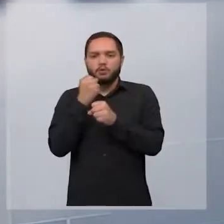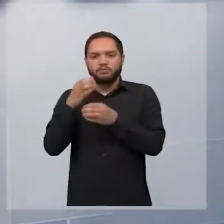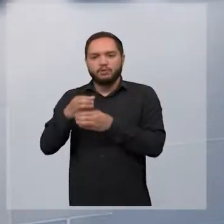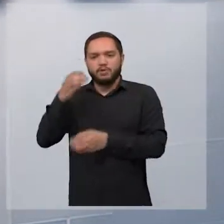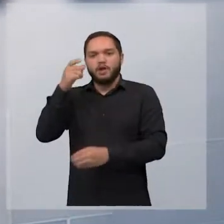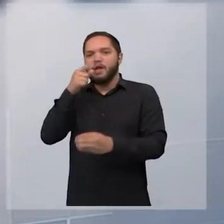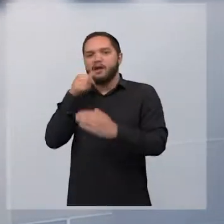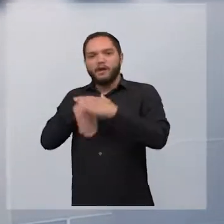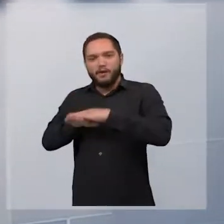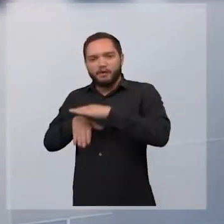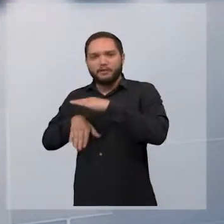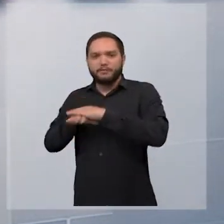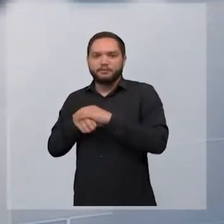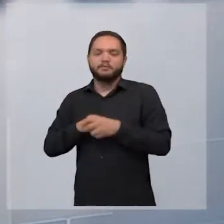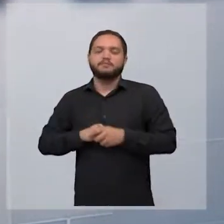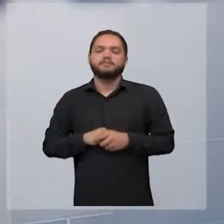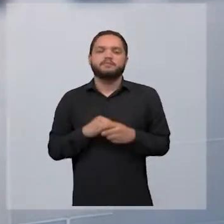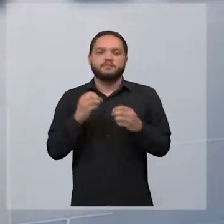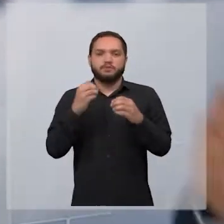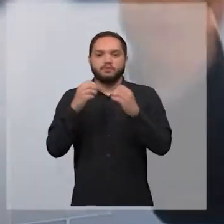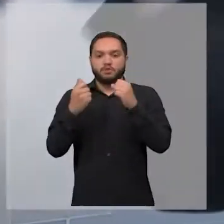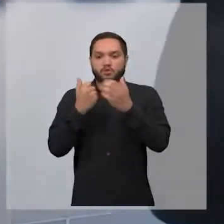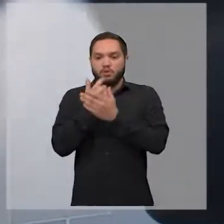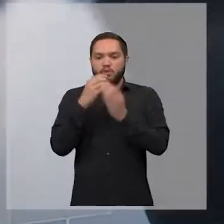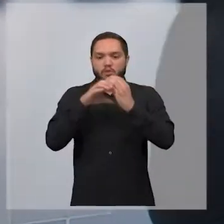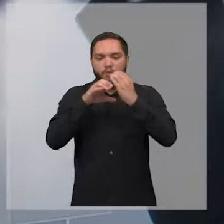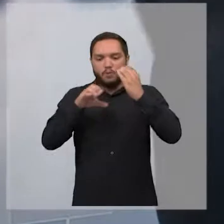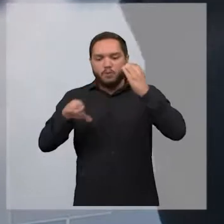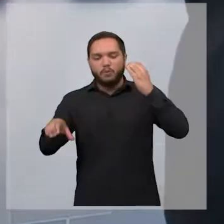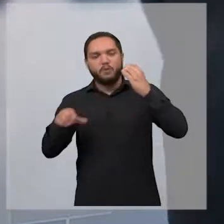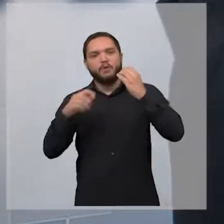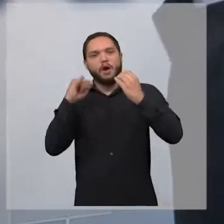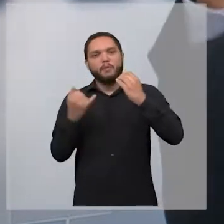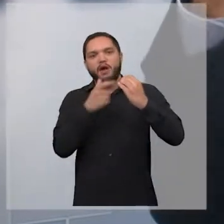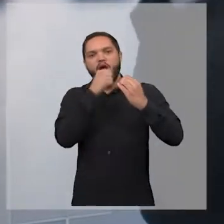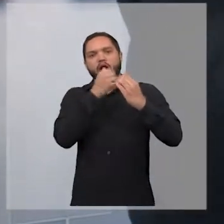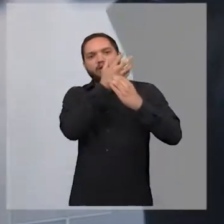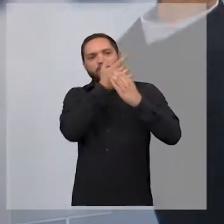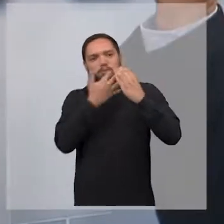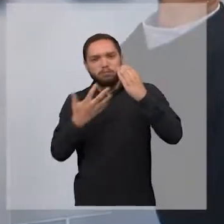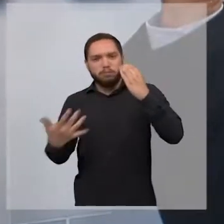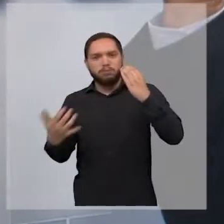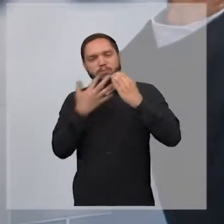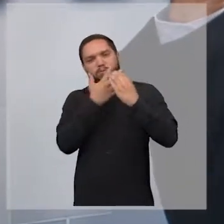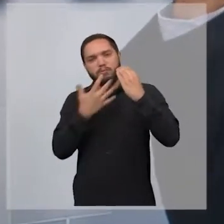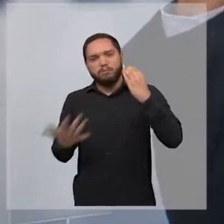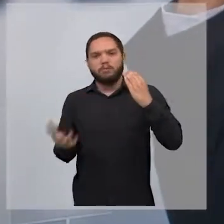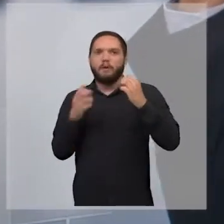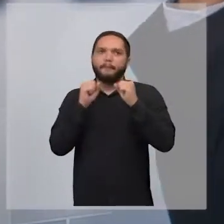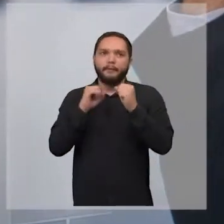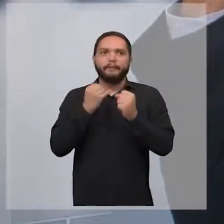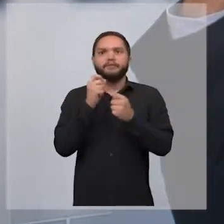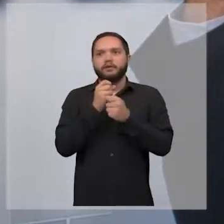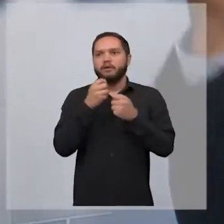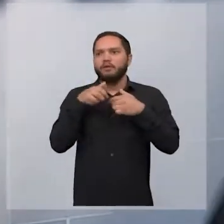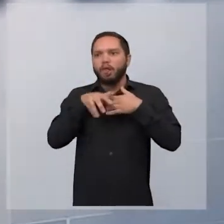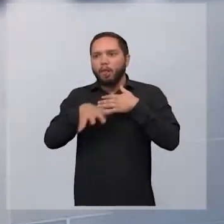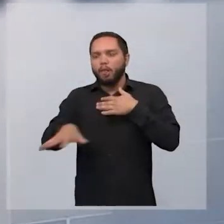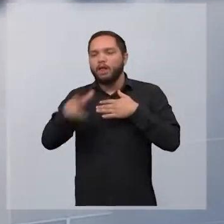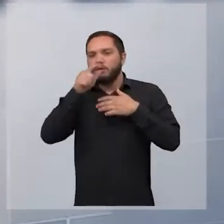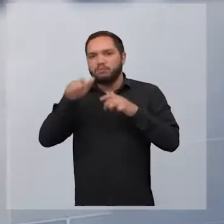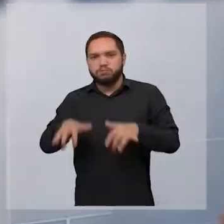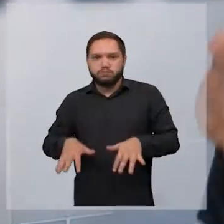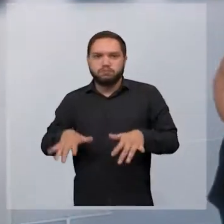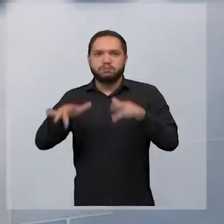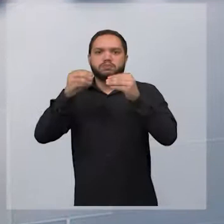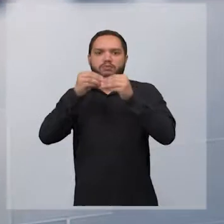cano? Para aproveitar essa água, que se eu não colhesse, estaria provavelmente indo para a rua. Muitas vezes, infelizmente,